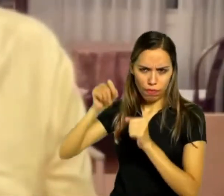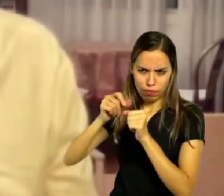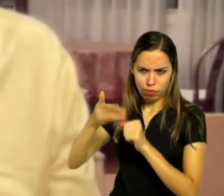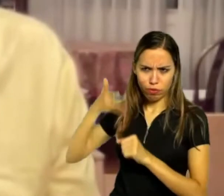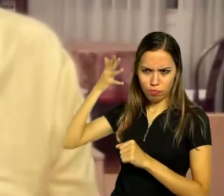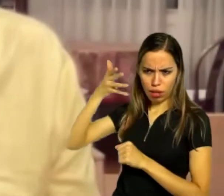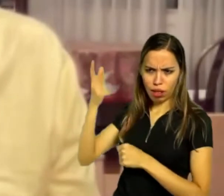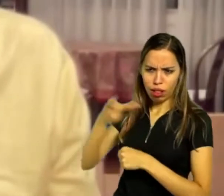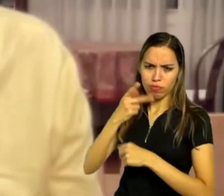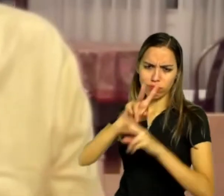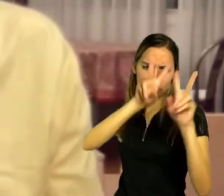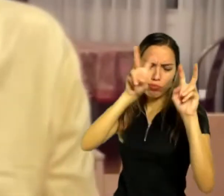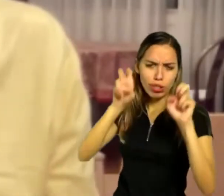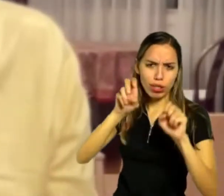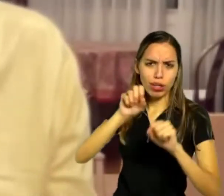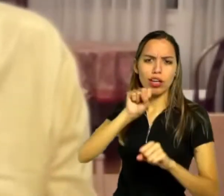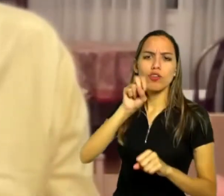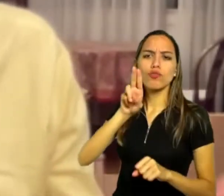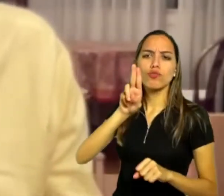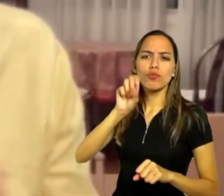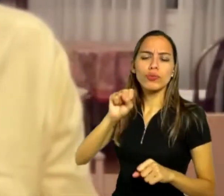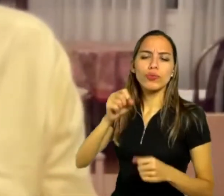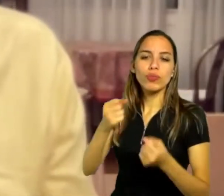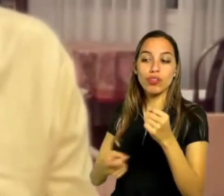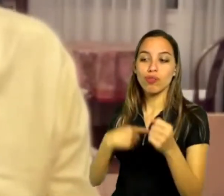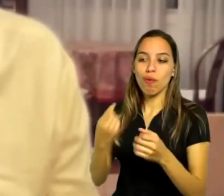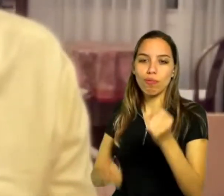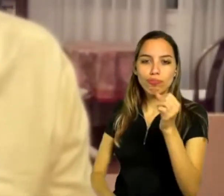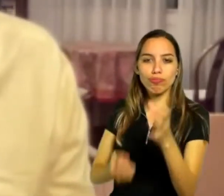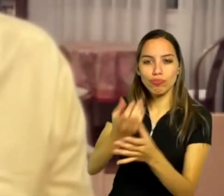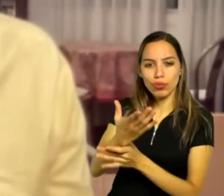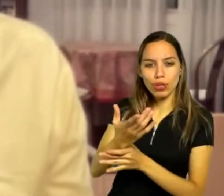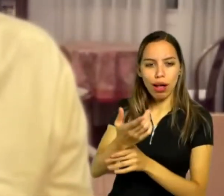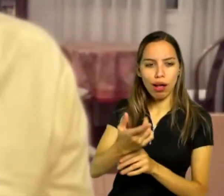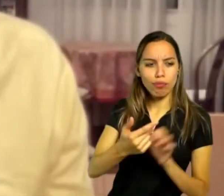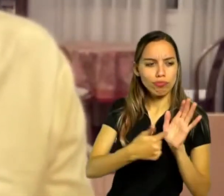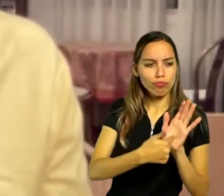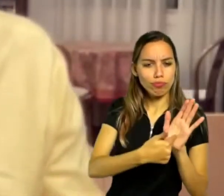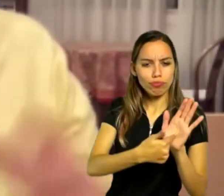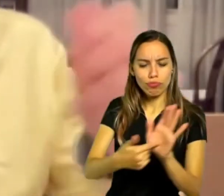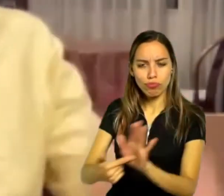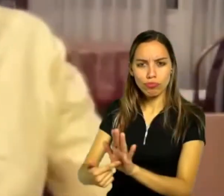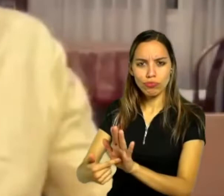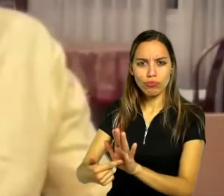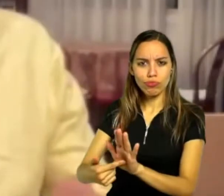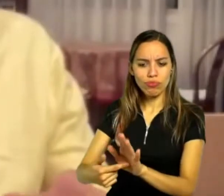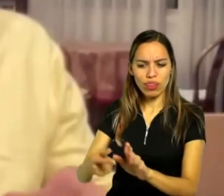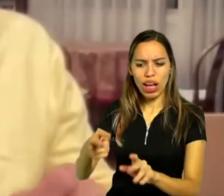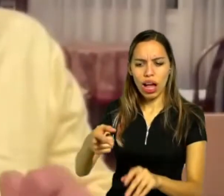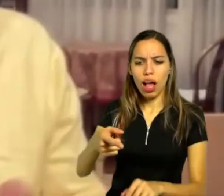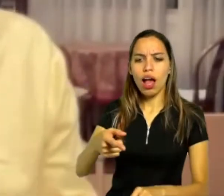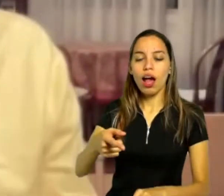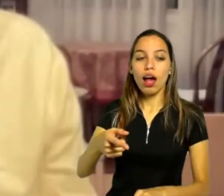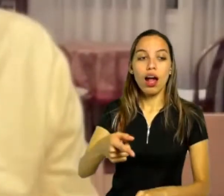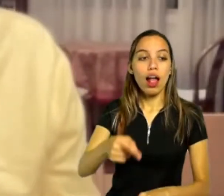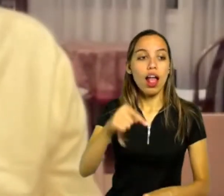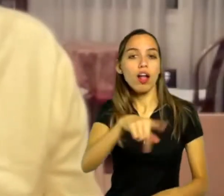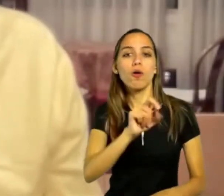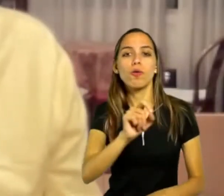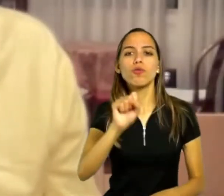possível isso, né? Como é que vai ser possível você dar assistência médica para todos? E eles fizeram isso e botaram na